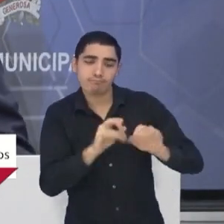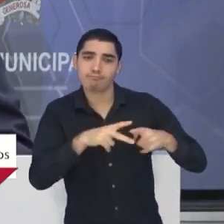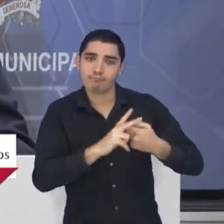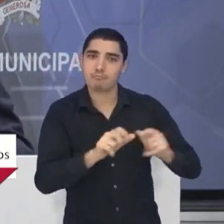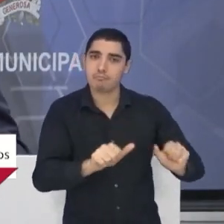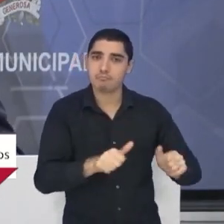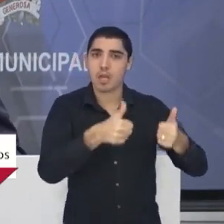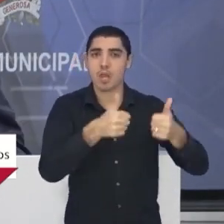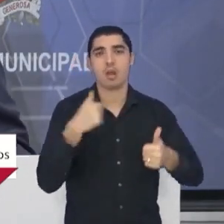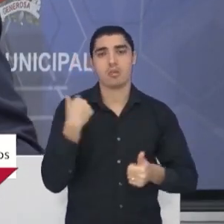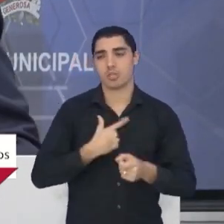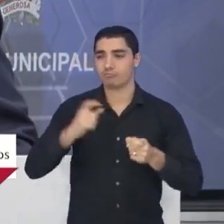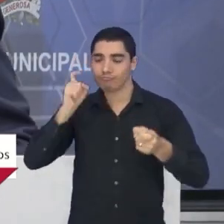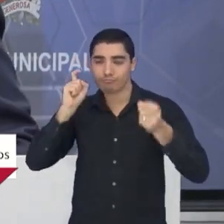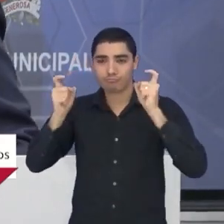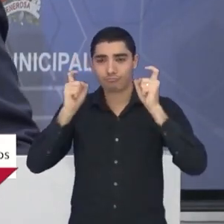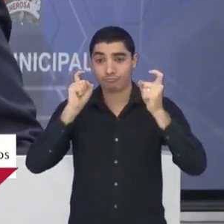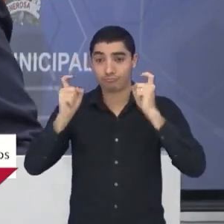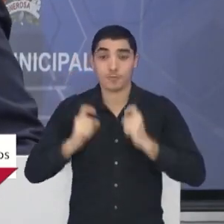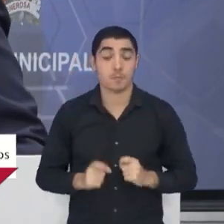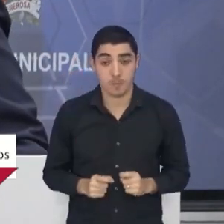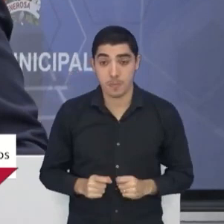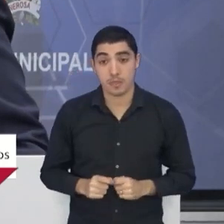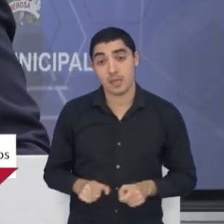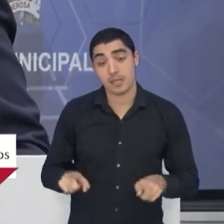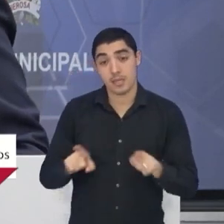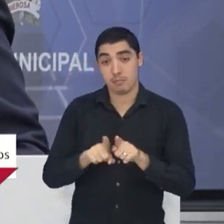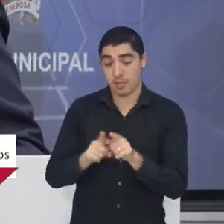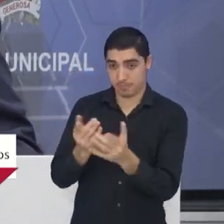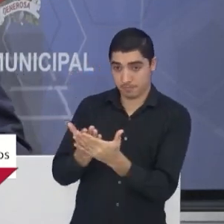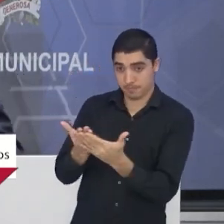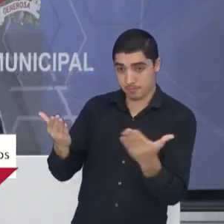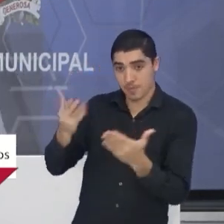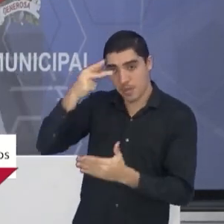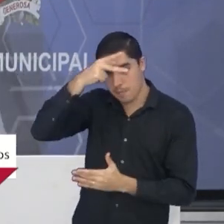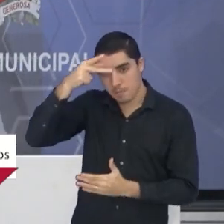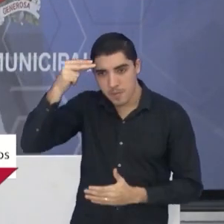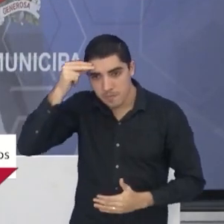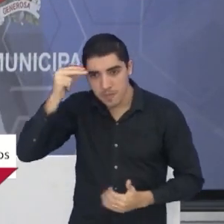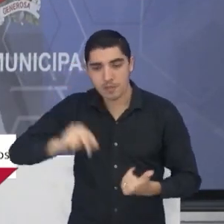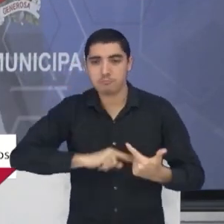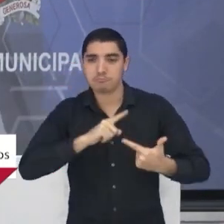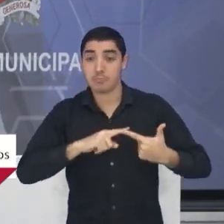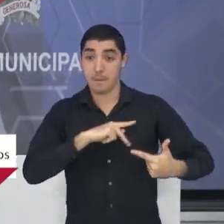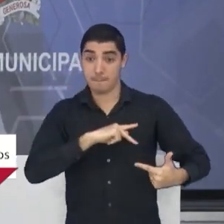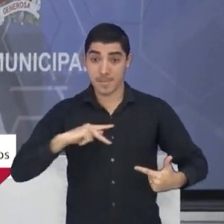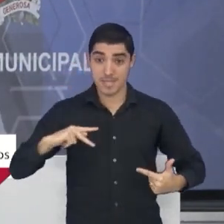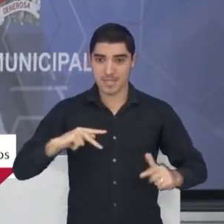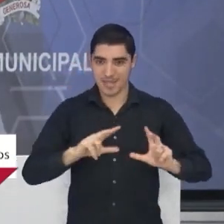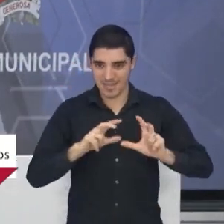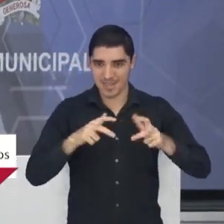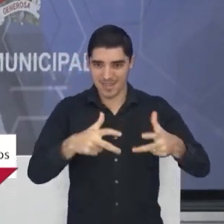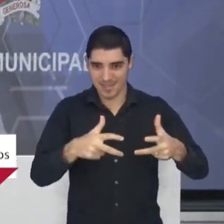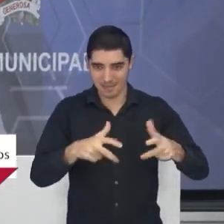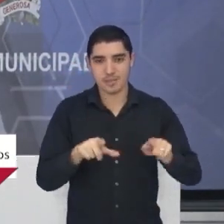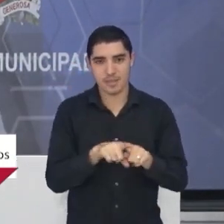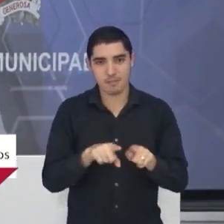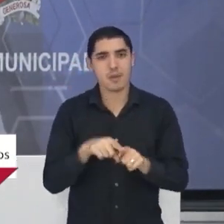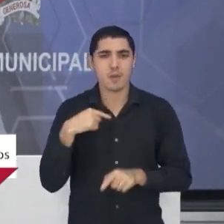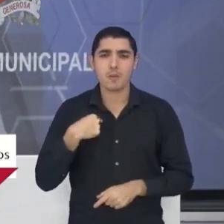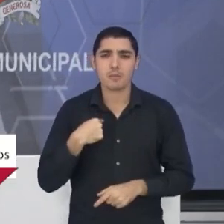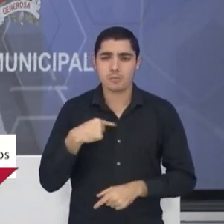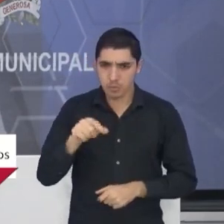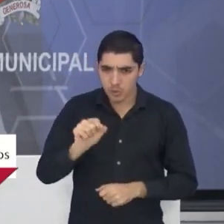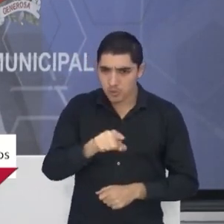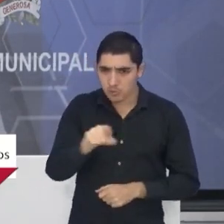de debates e especificamente inclusive aos prefeitos e presidentes de câmaras que aqui estão Eu sempre gosto de de conhecê-los que